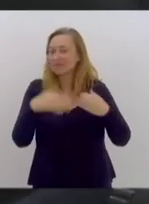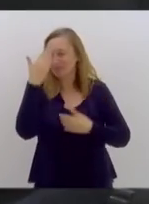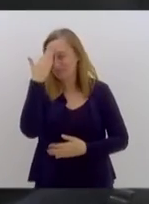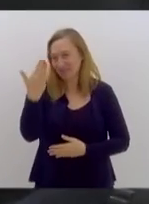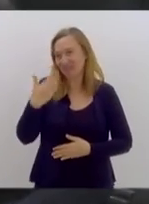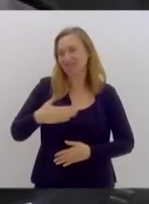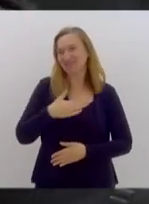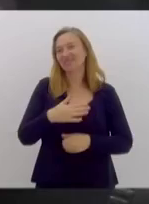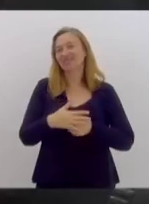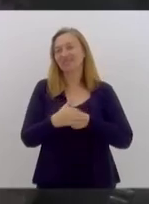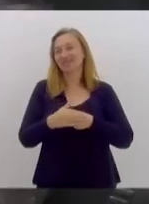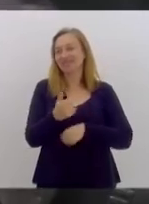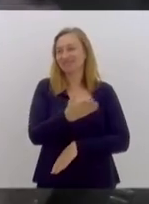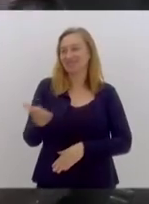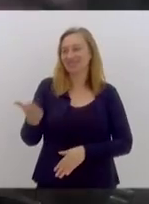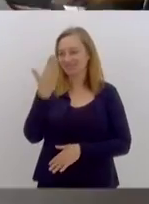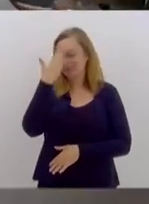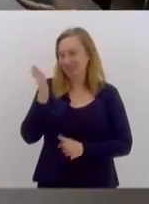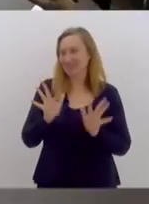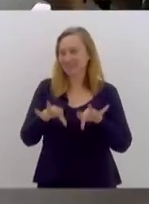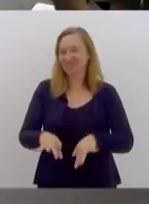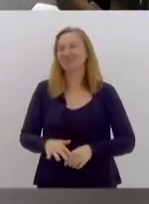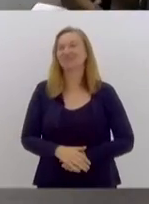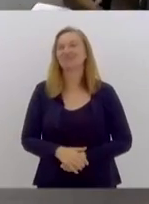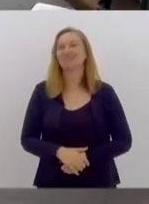de todos tá encerrado a sessão de hoje